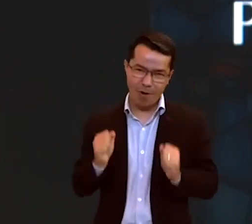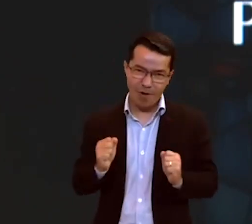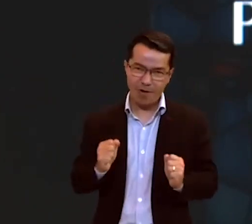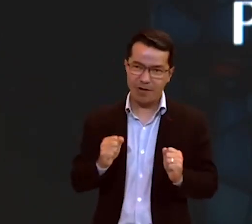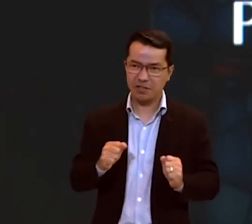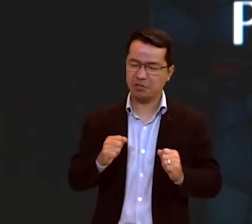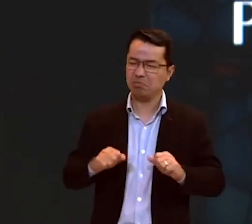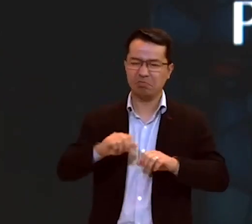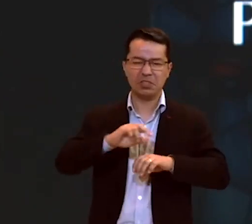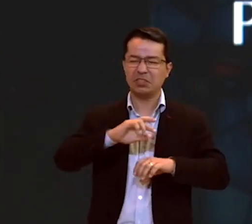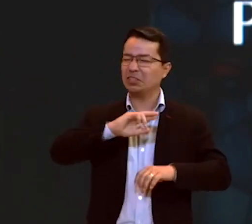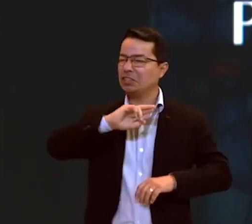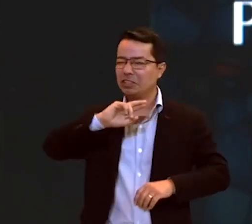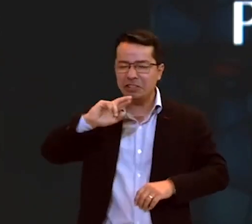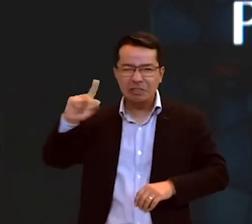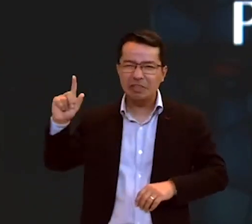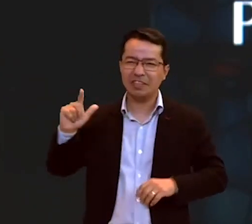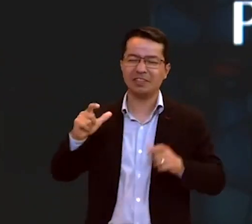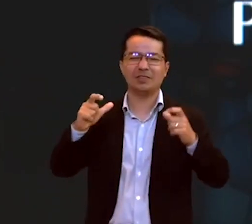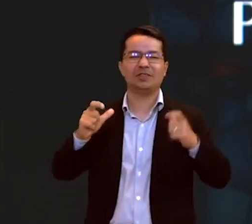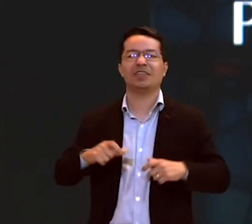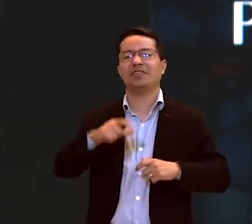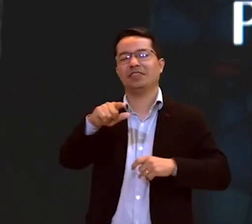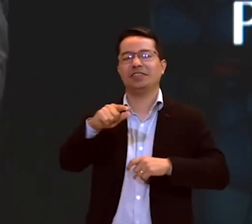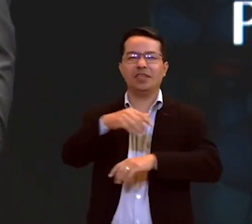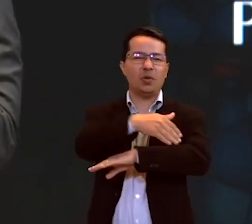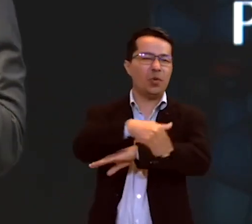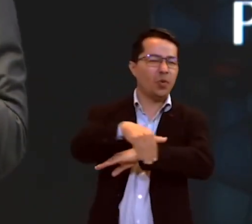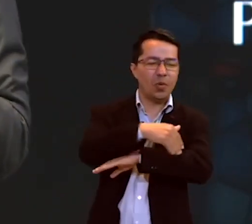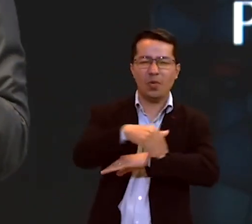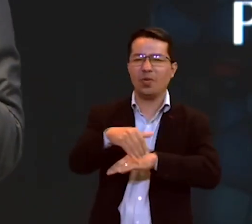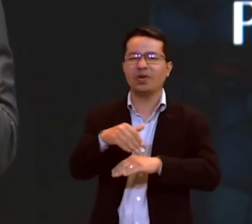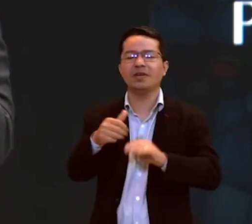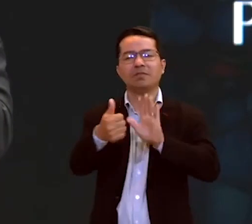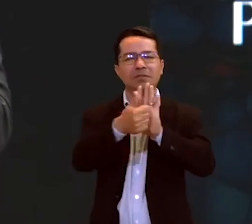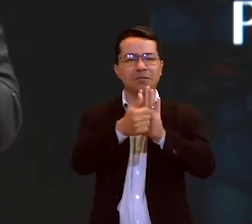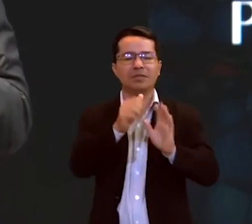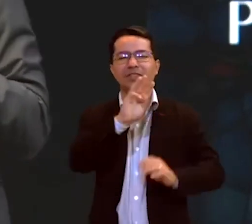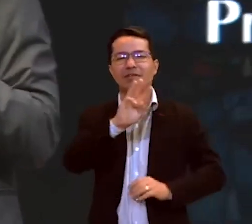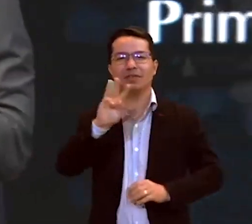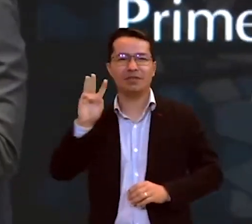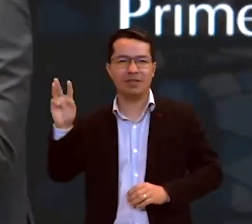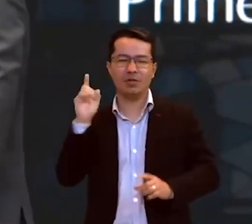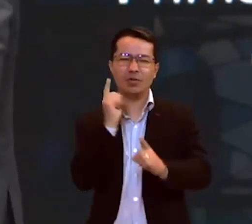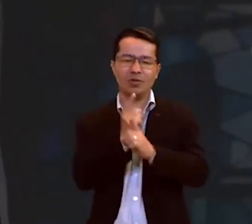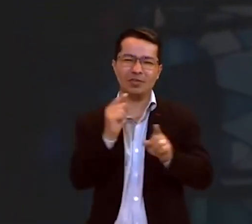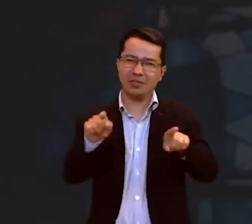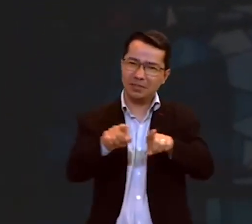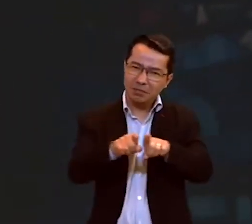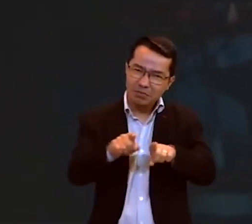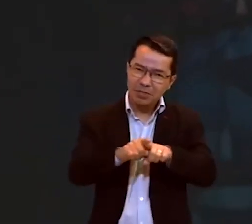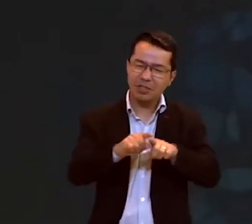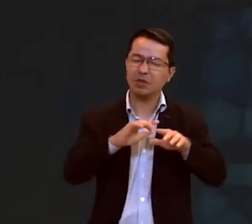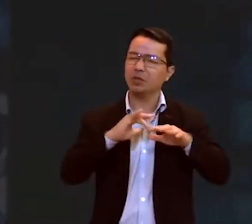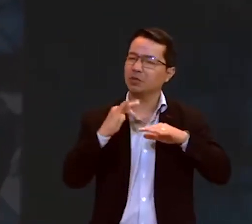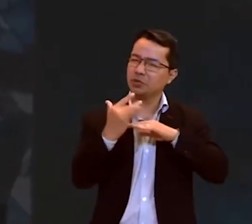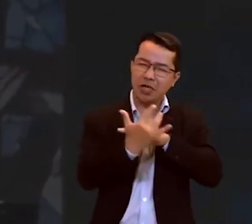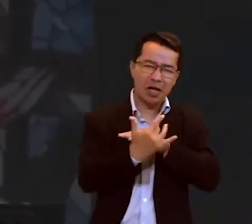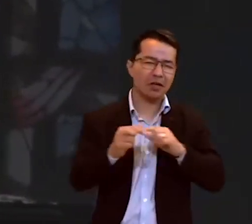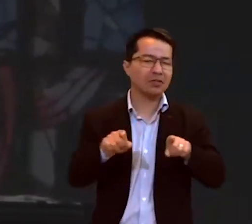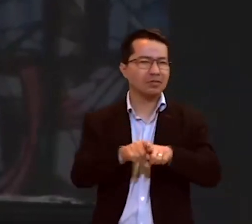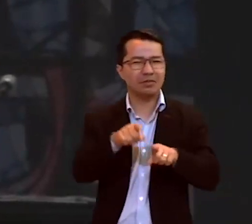Campus Portão, ou procurar no site da PIB o endereço, que você vai ser muito bem-vindo. Eu vou ficar muito feliz em ter você lá